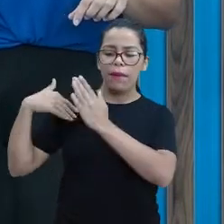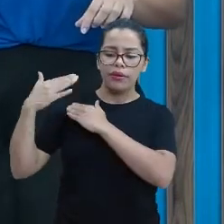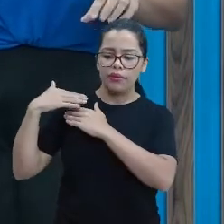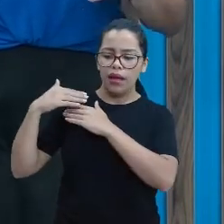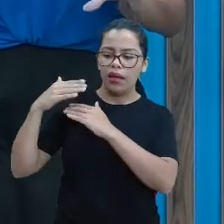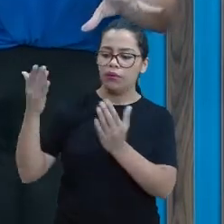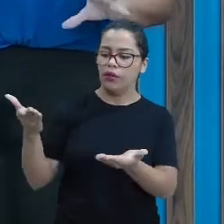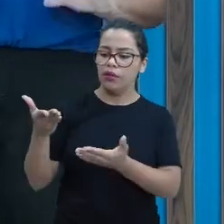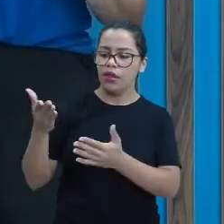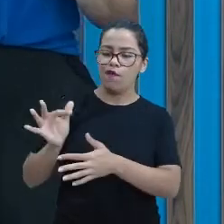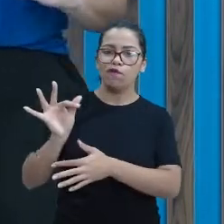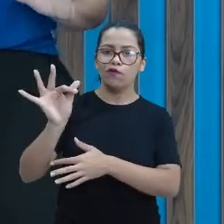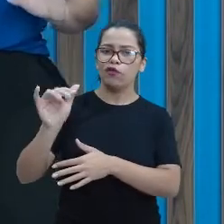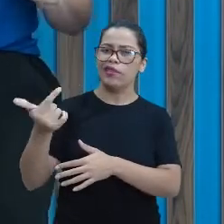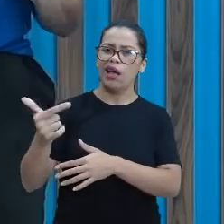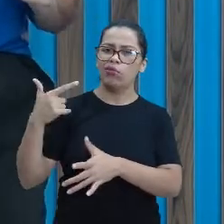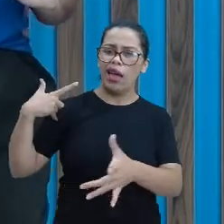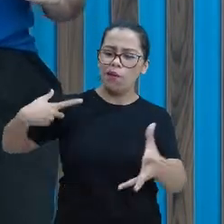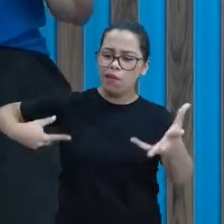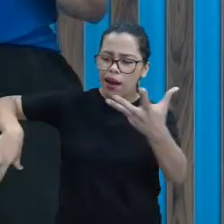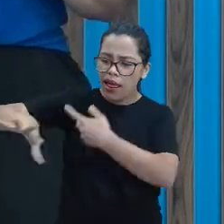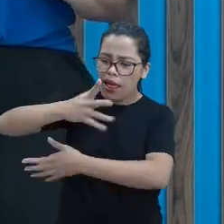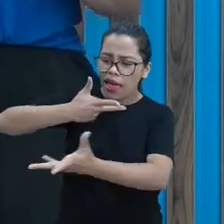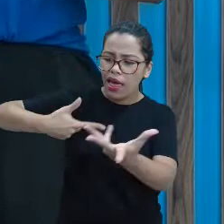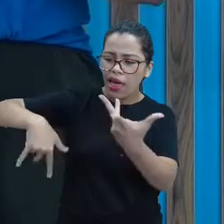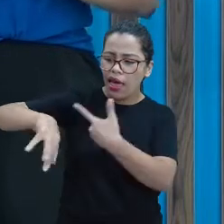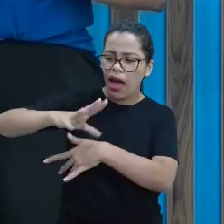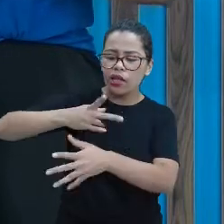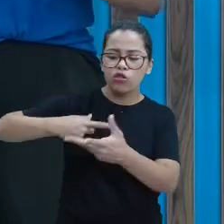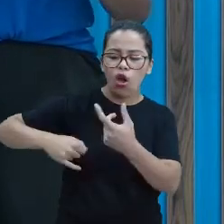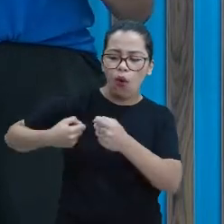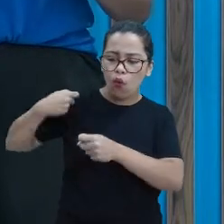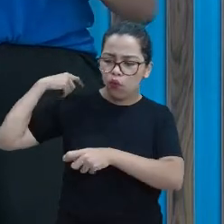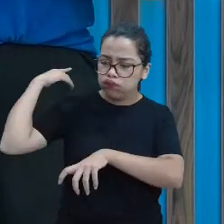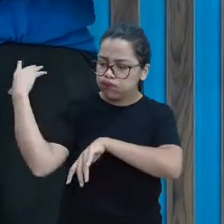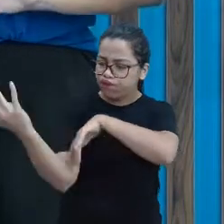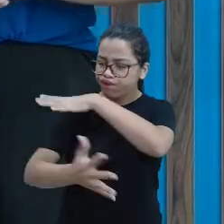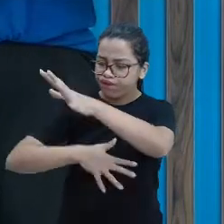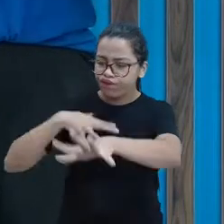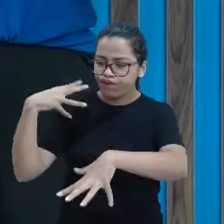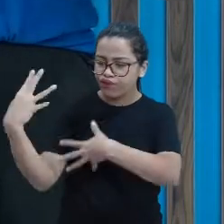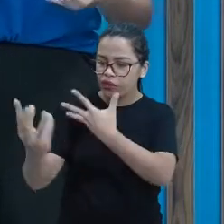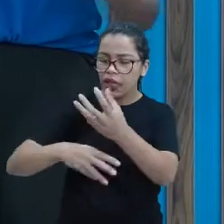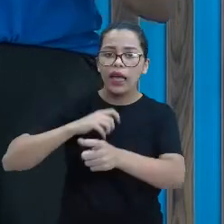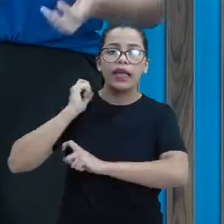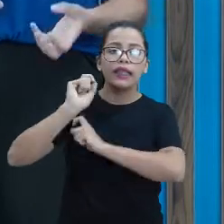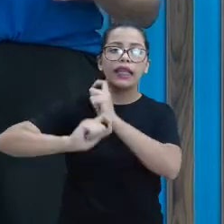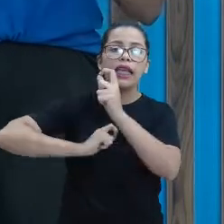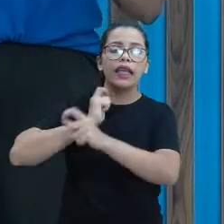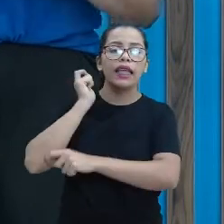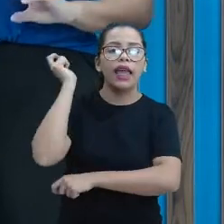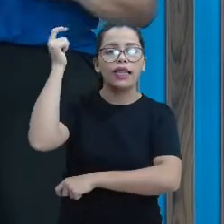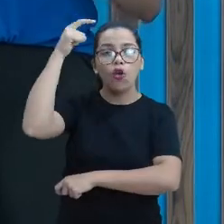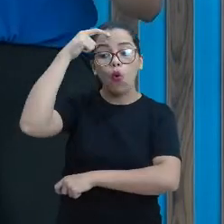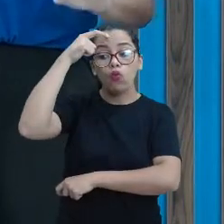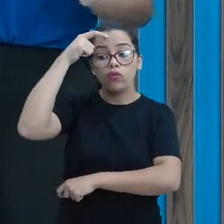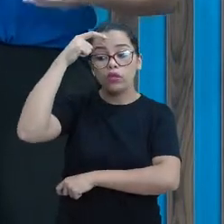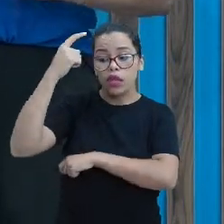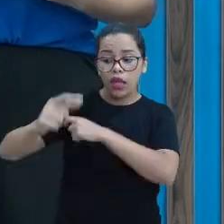exige do leitor uma certa perspicácia, de poder ele mesmo amarrar os fatos da trama em uma